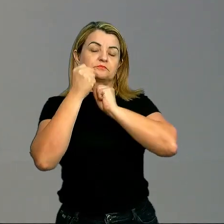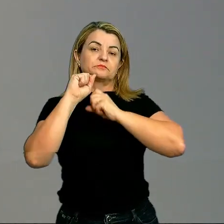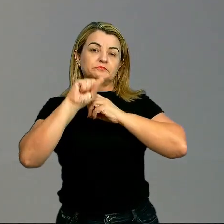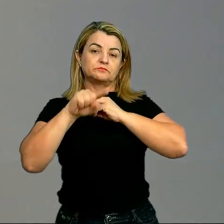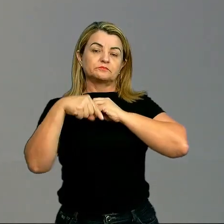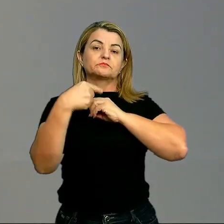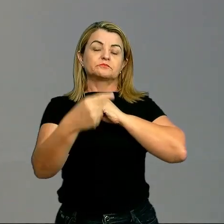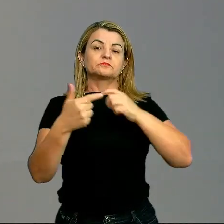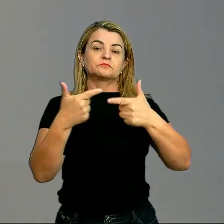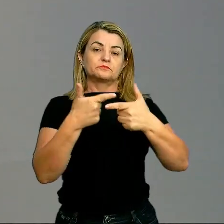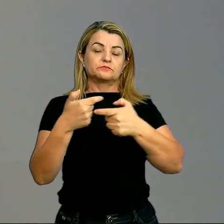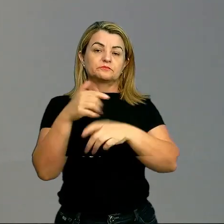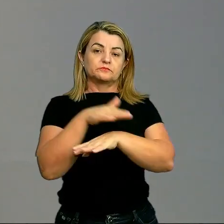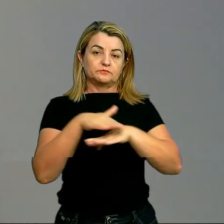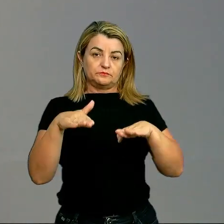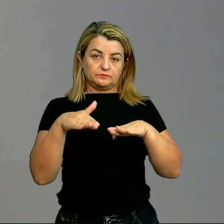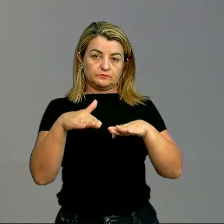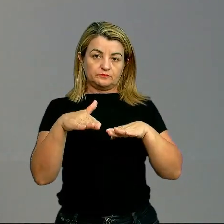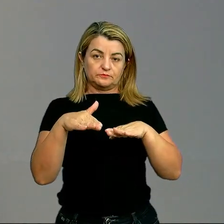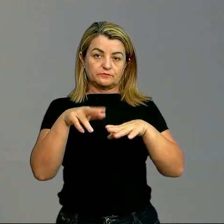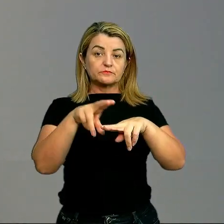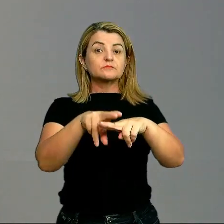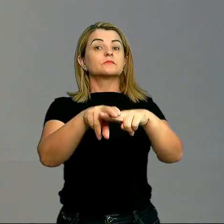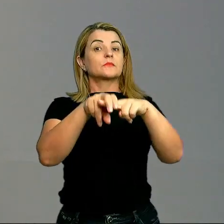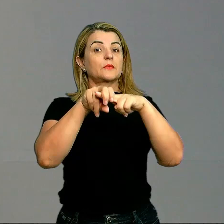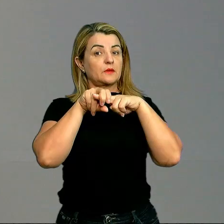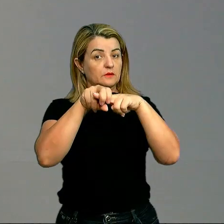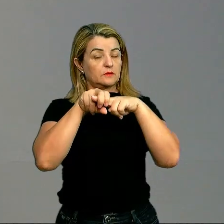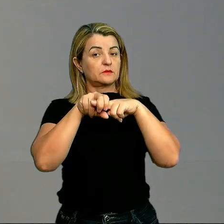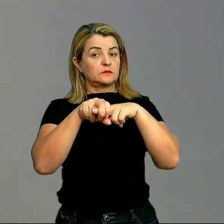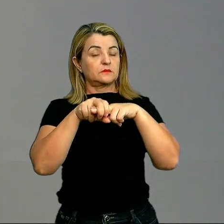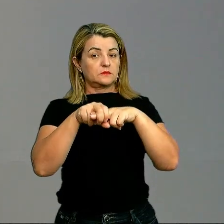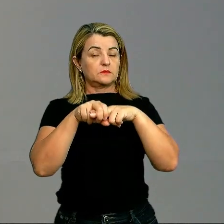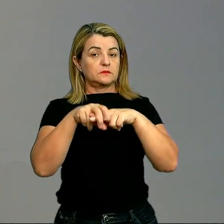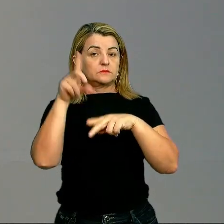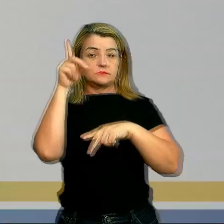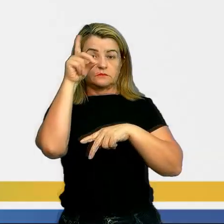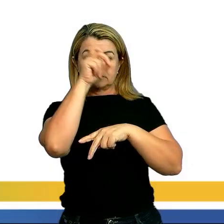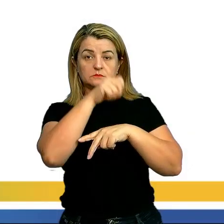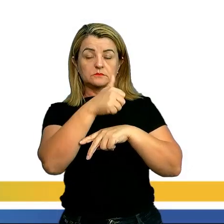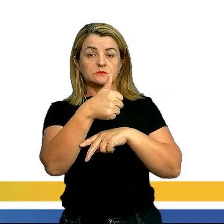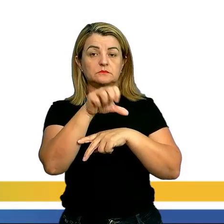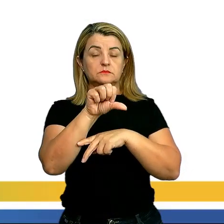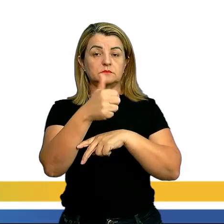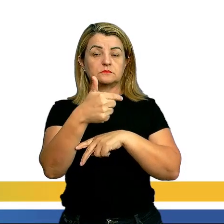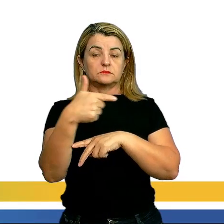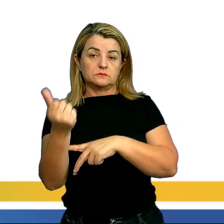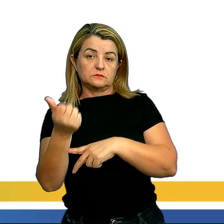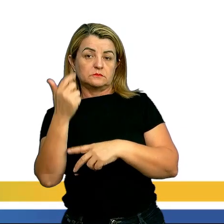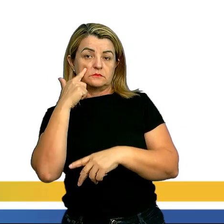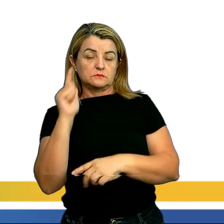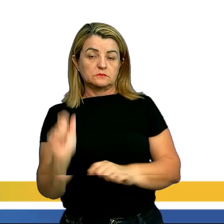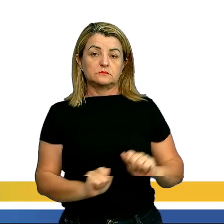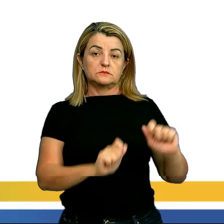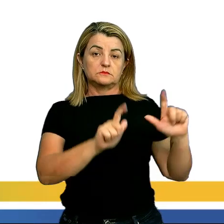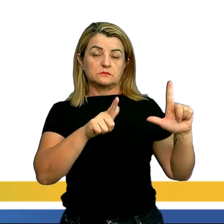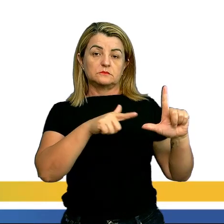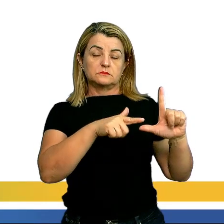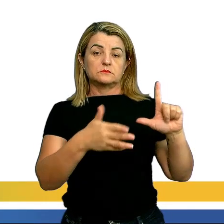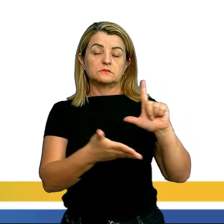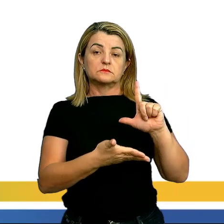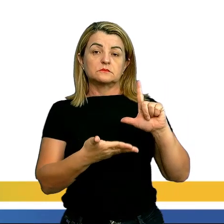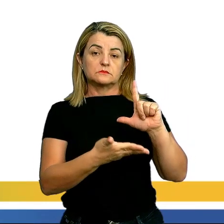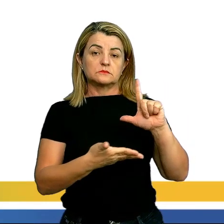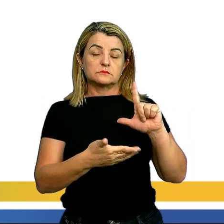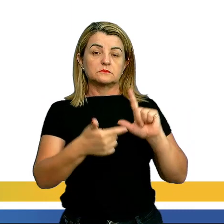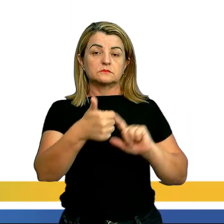a guerra acabou. Esse é um dos motivos que leva à crise de 29. Vamos acompanhar? Então, basicamente, a